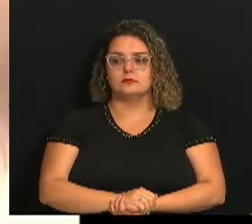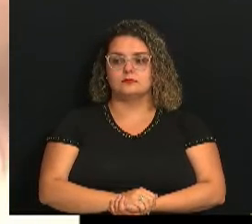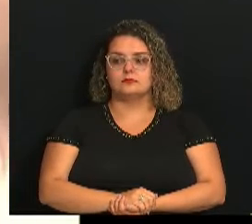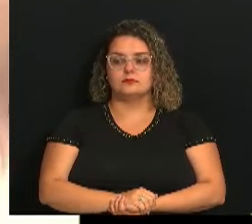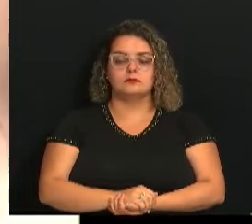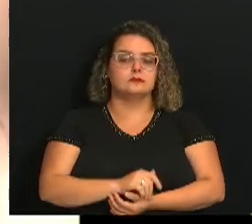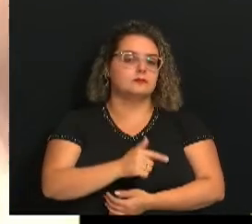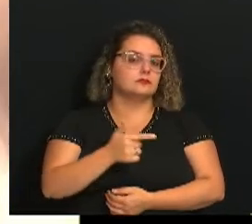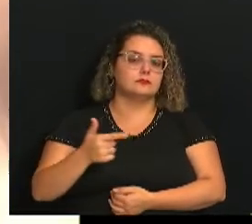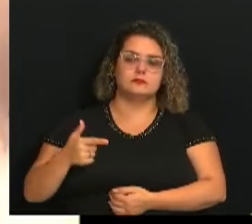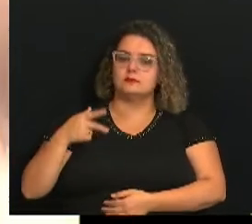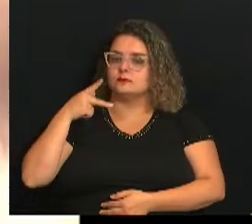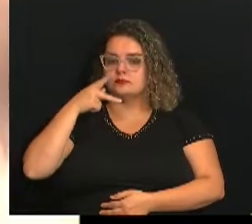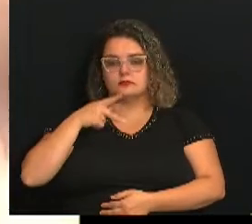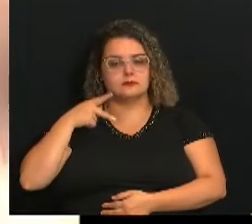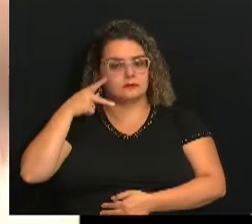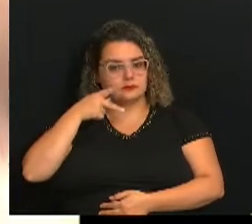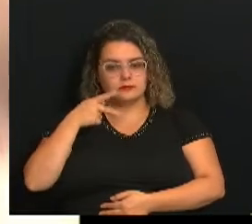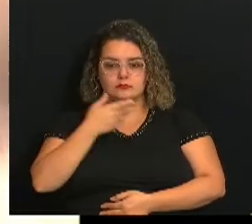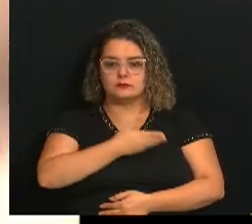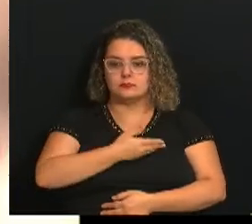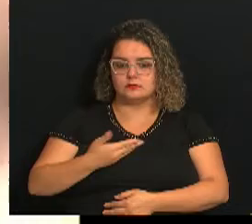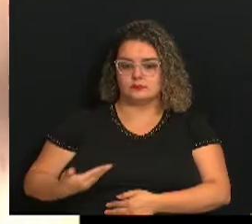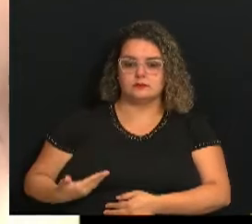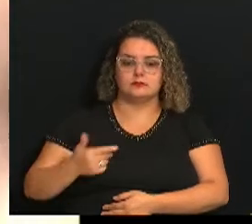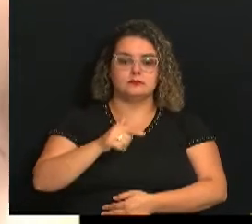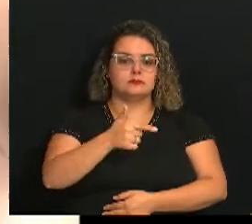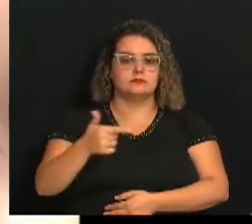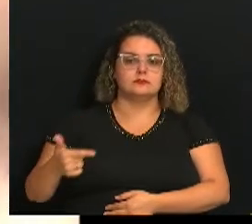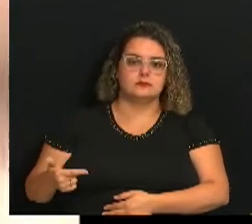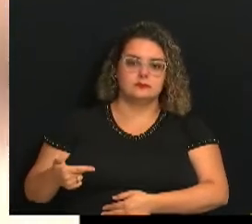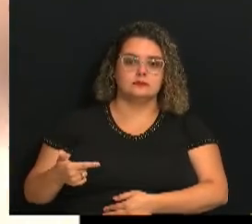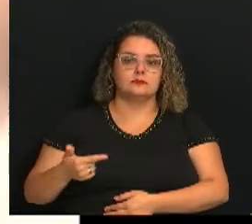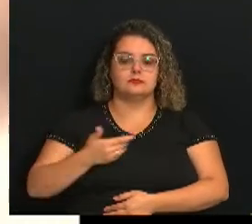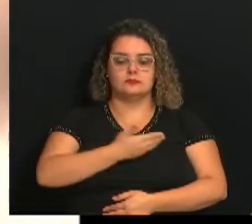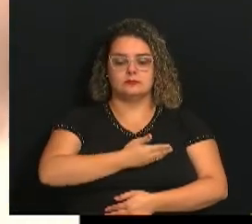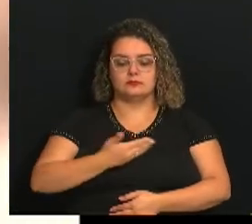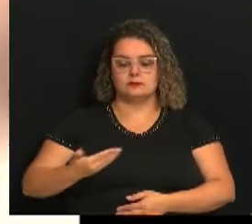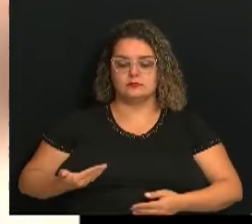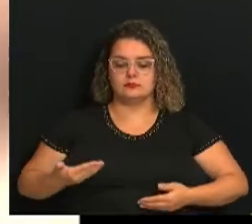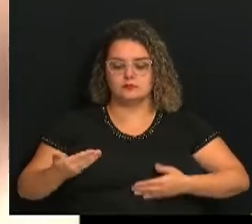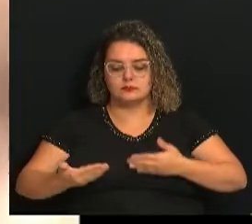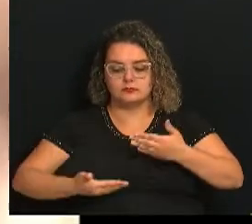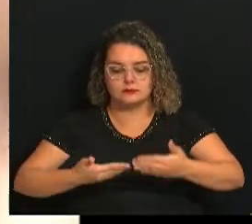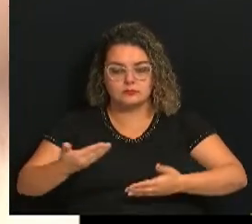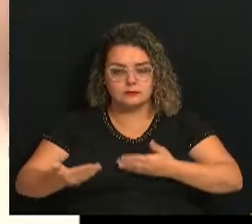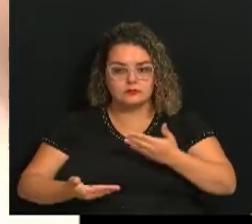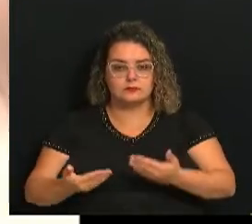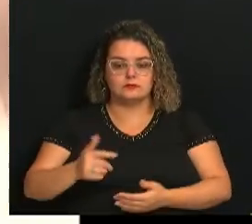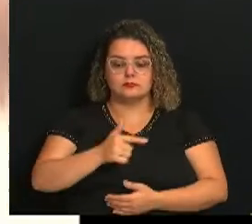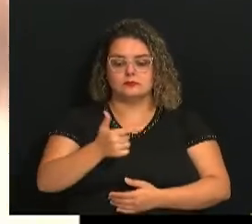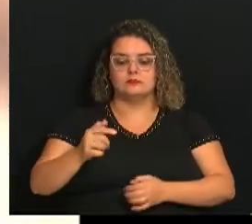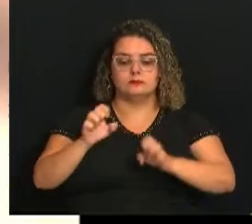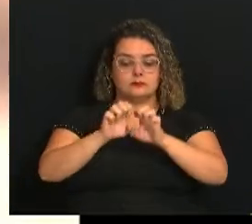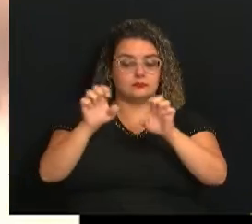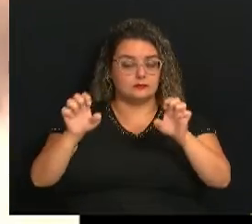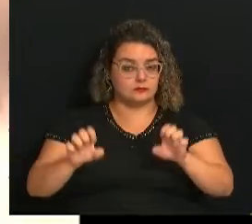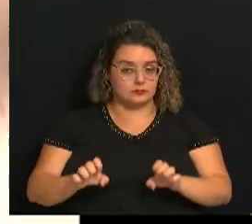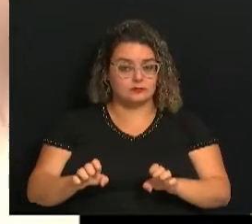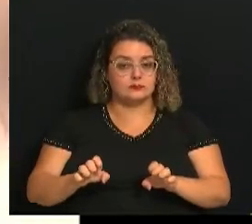política pública sem funcionário público, sem funcionalismo público, né? Sem uma estrutura